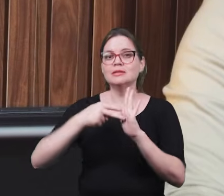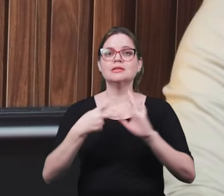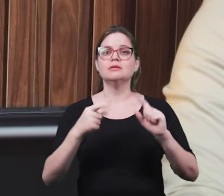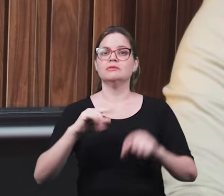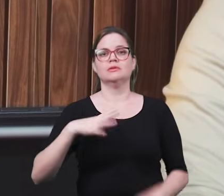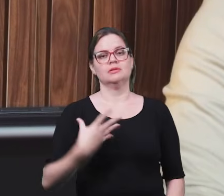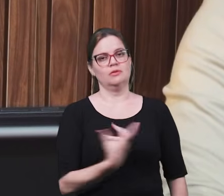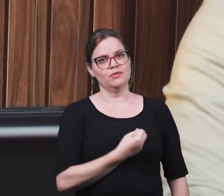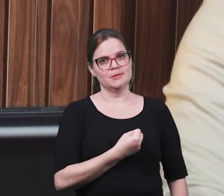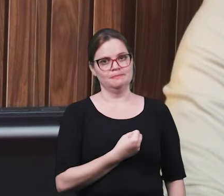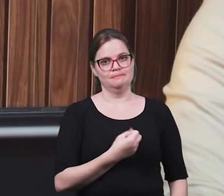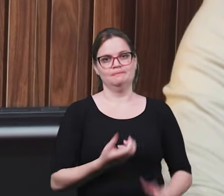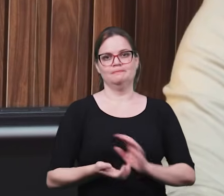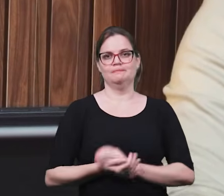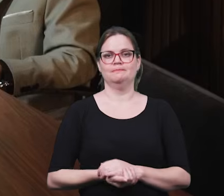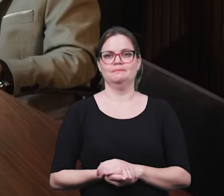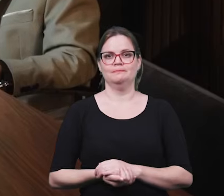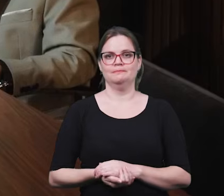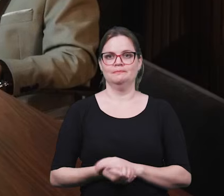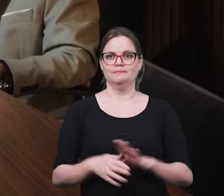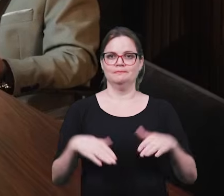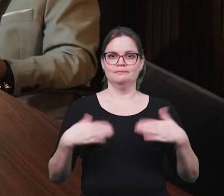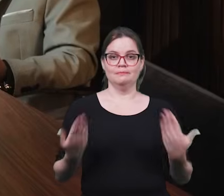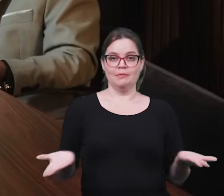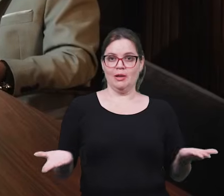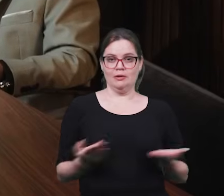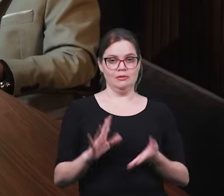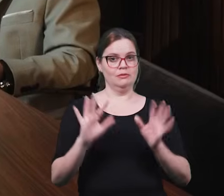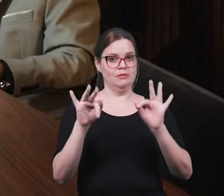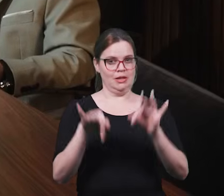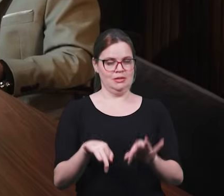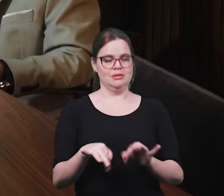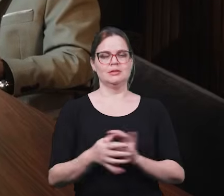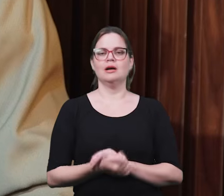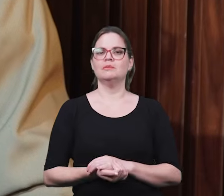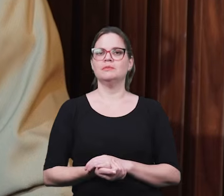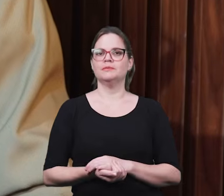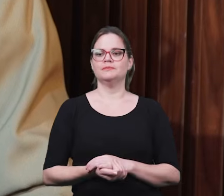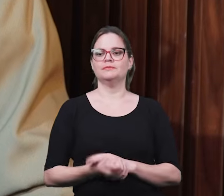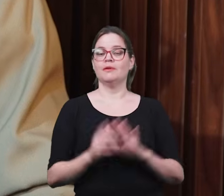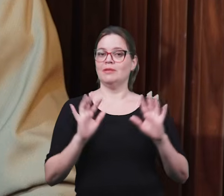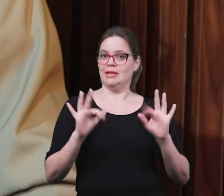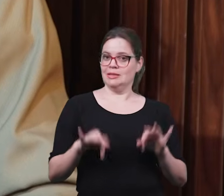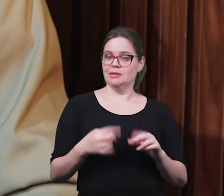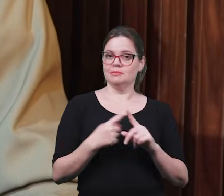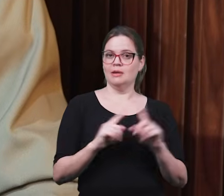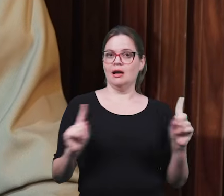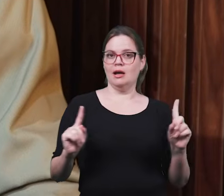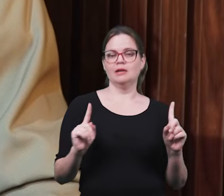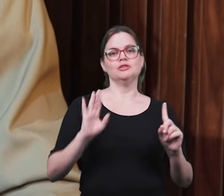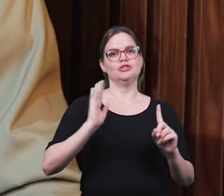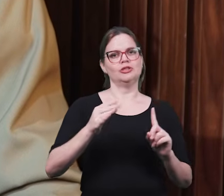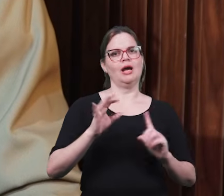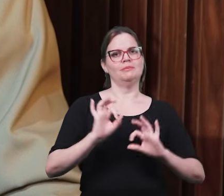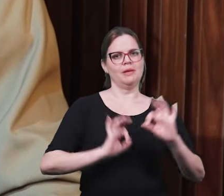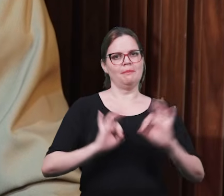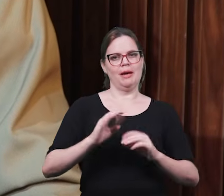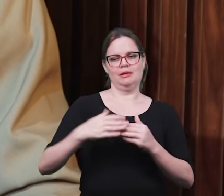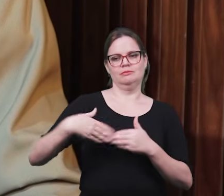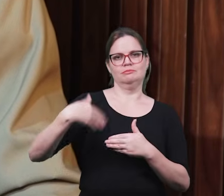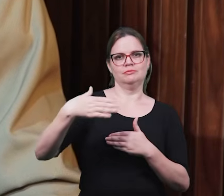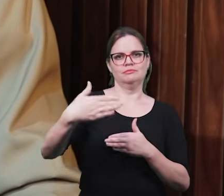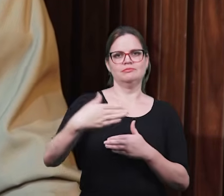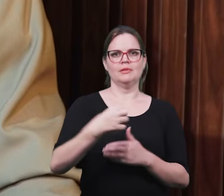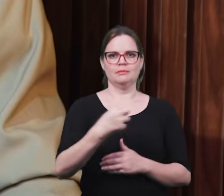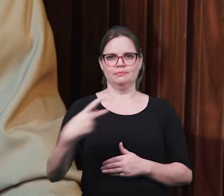ele como a salvação. A salvação. Bom, nós estamos encerrando aqui, mas preparando já um caminho.